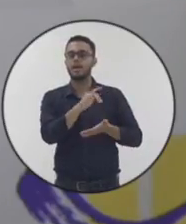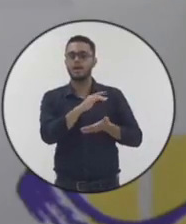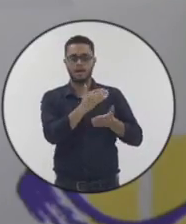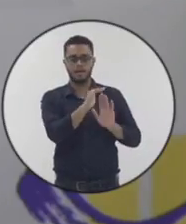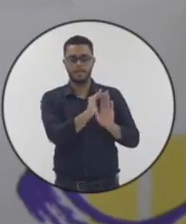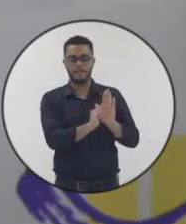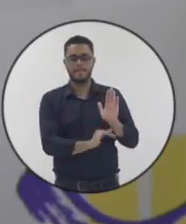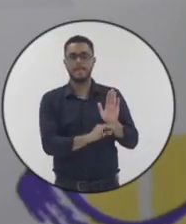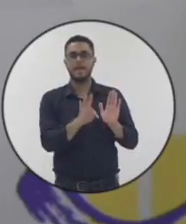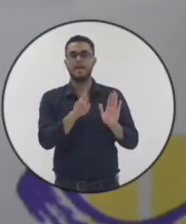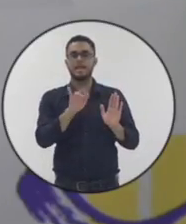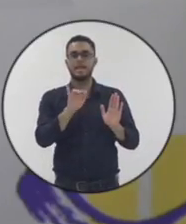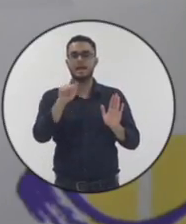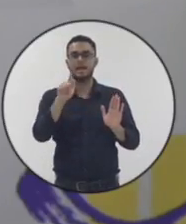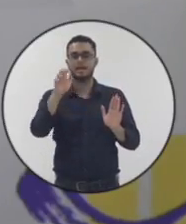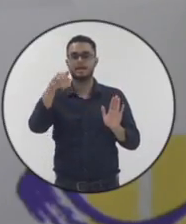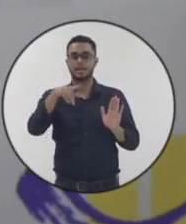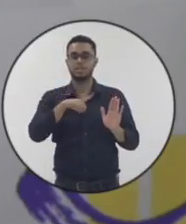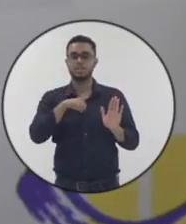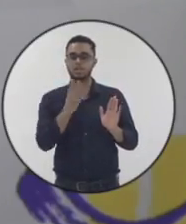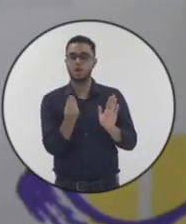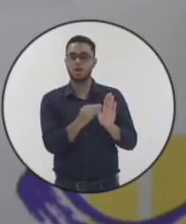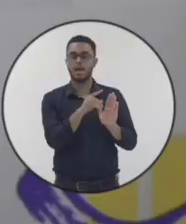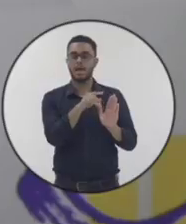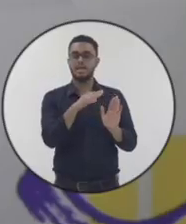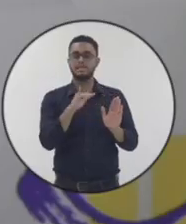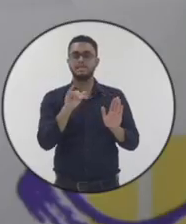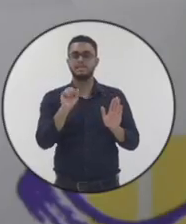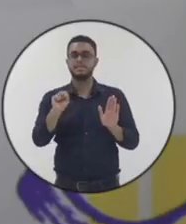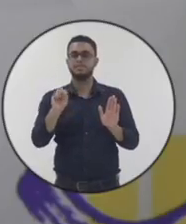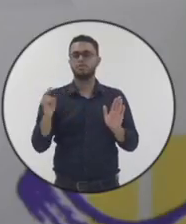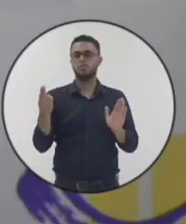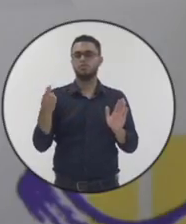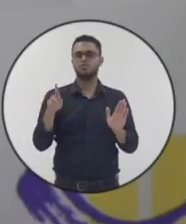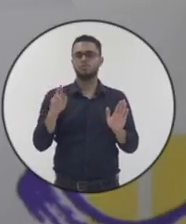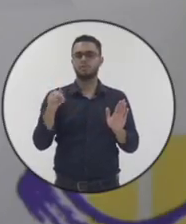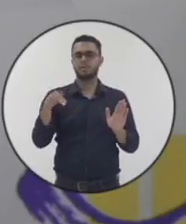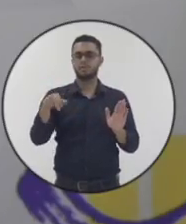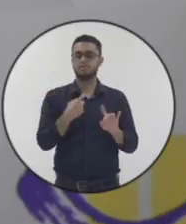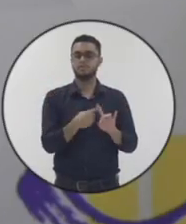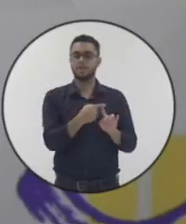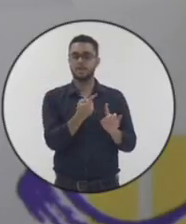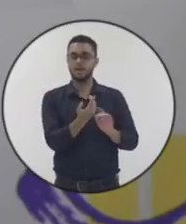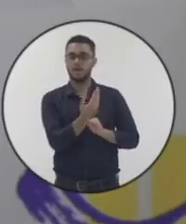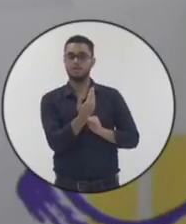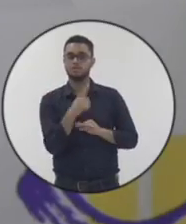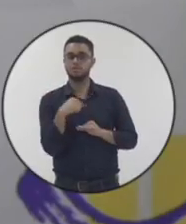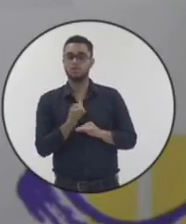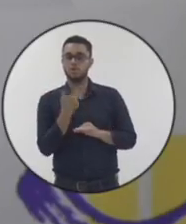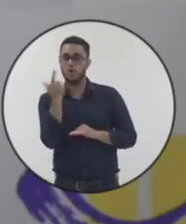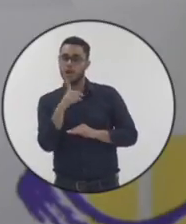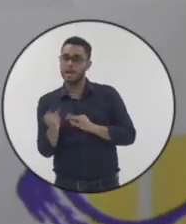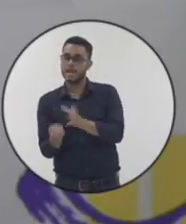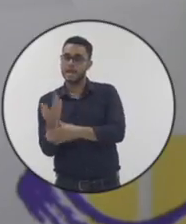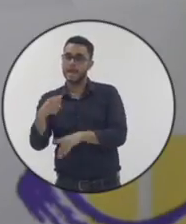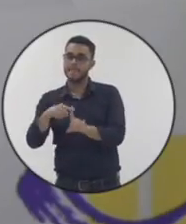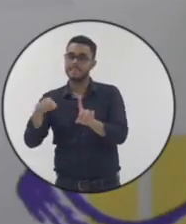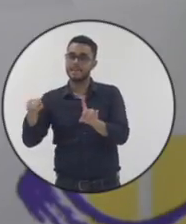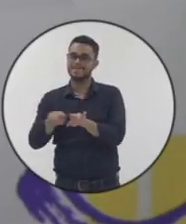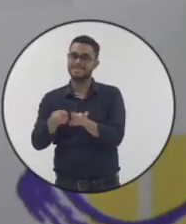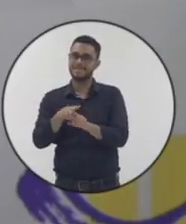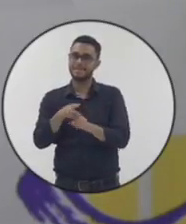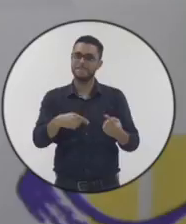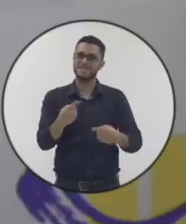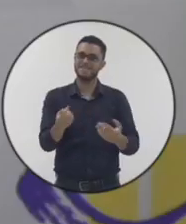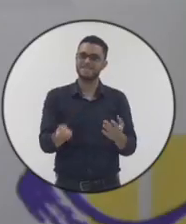a constar se essa pessoa era cis, se essa pessoa era trans, como essa pessoa se autodeterminava, porque isso ajuda a gente a criar dados e ajuda a gente a criar política também.